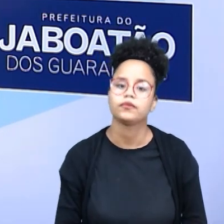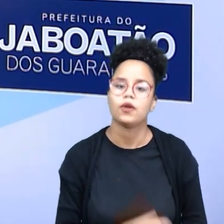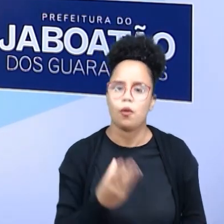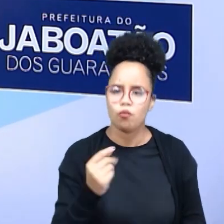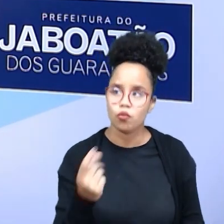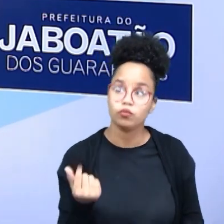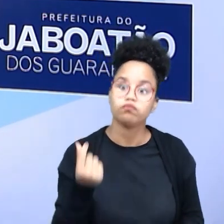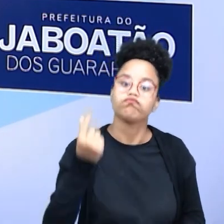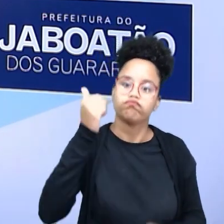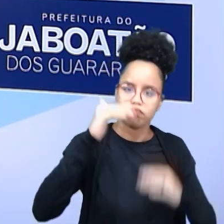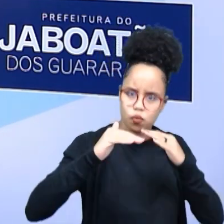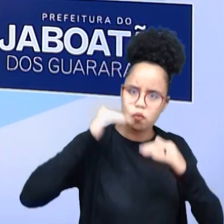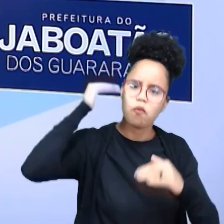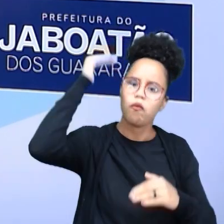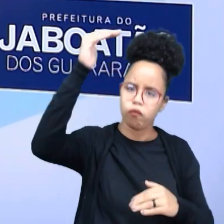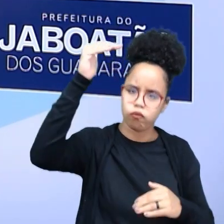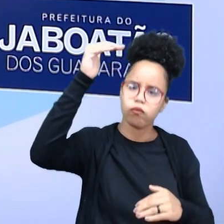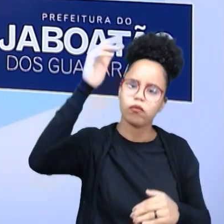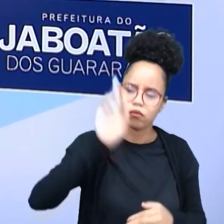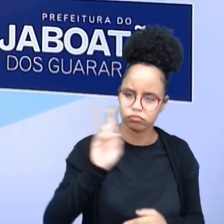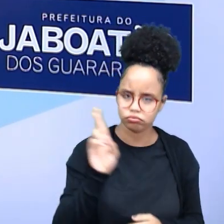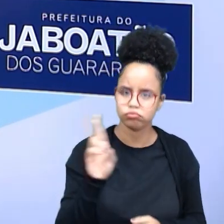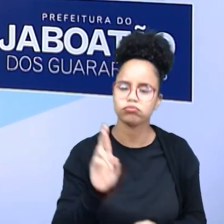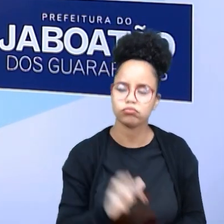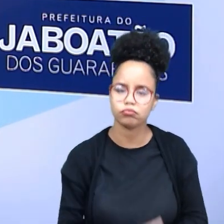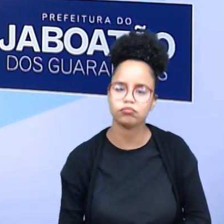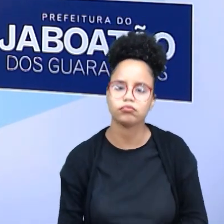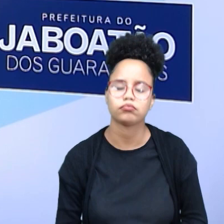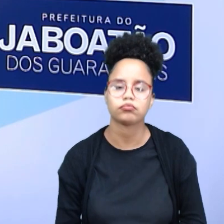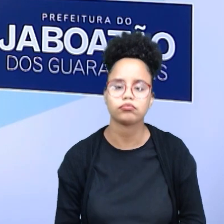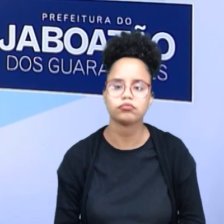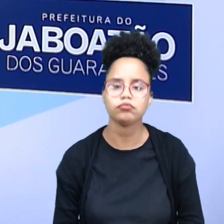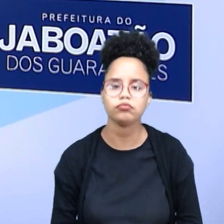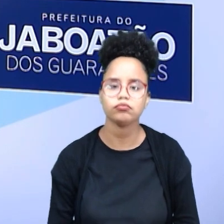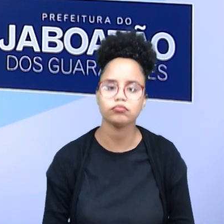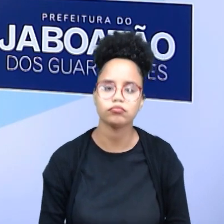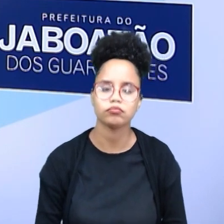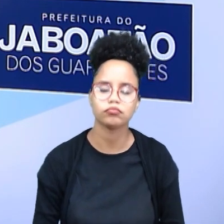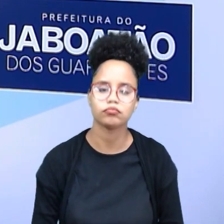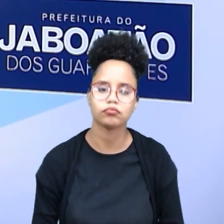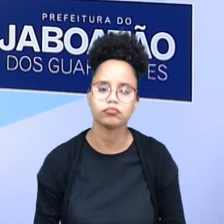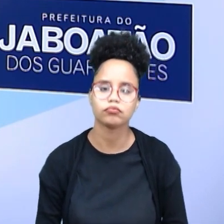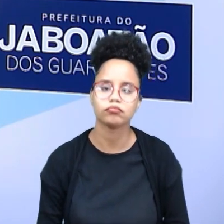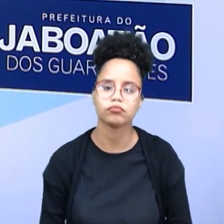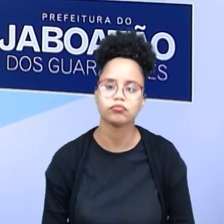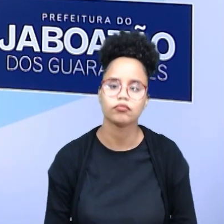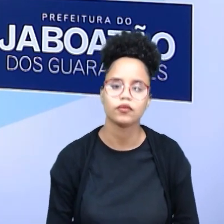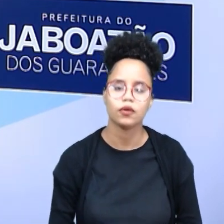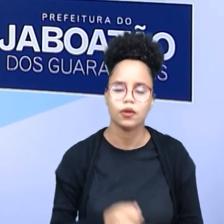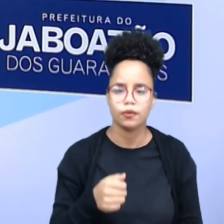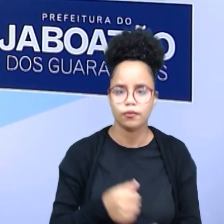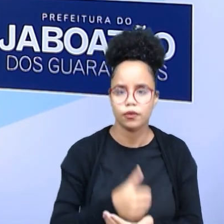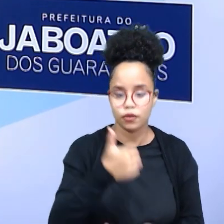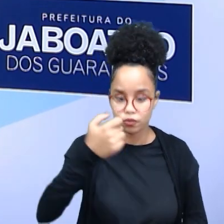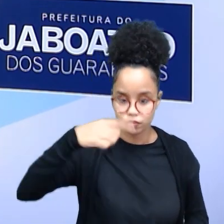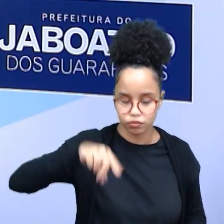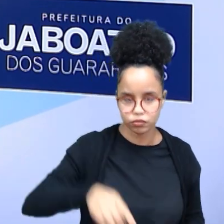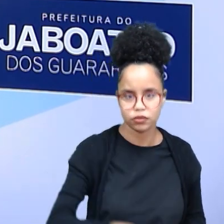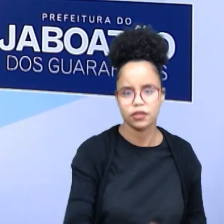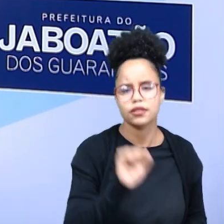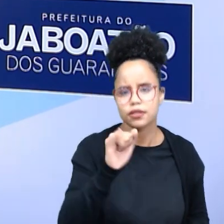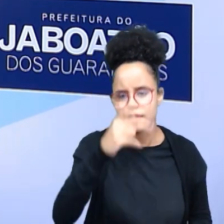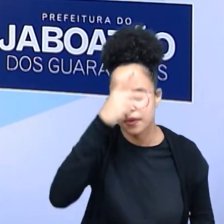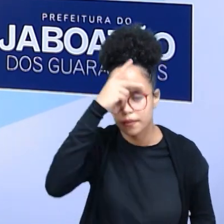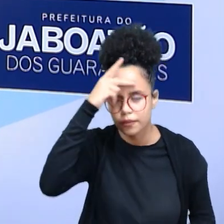é mais forte do que o Euro mais forte do que o dólar do que o Real nem se fala né E ela paga Um Milhão De Libras esterlinas